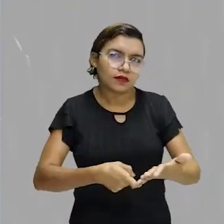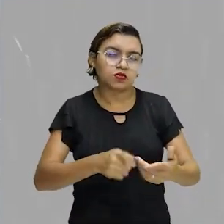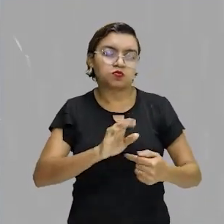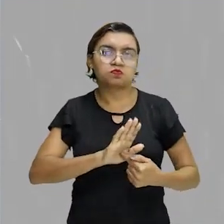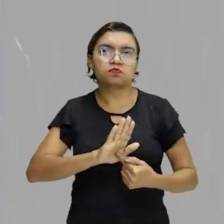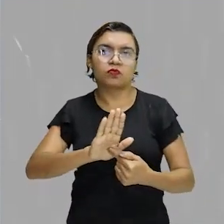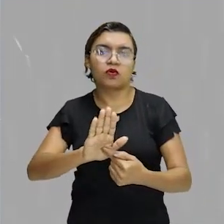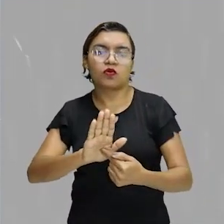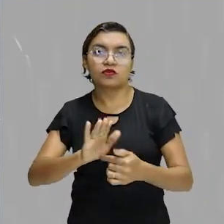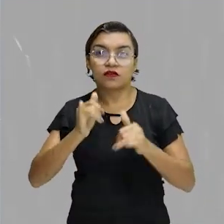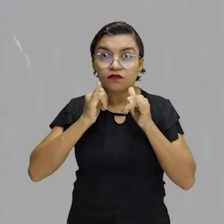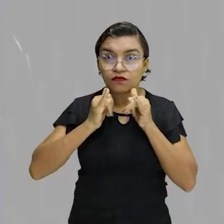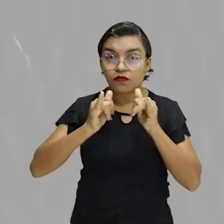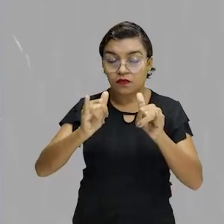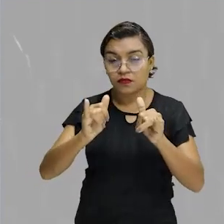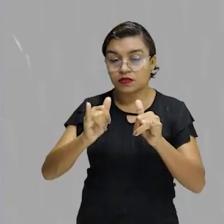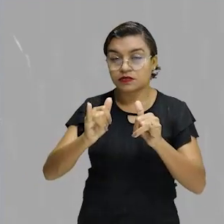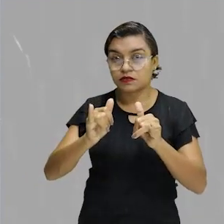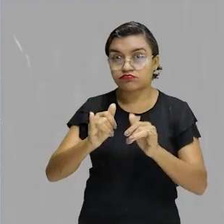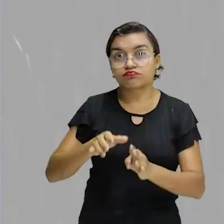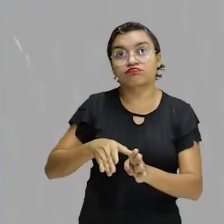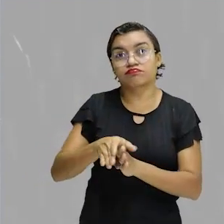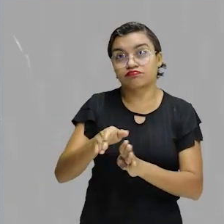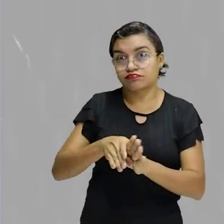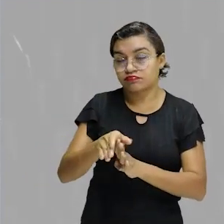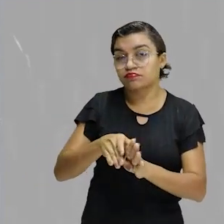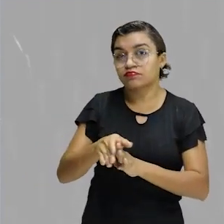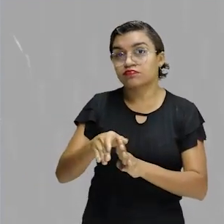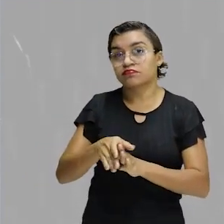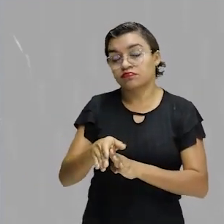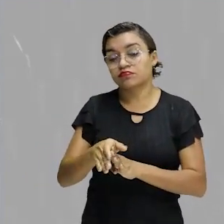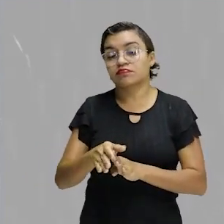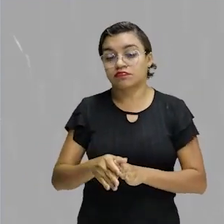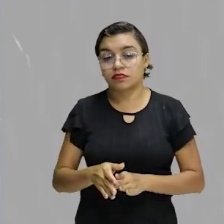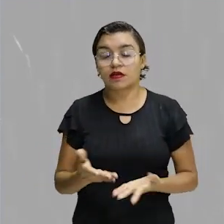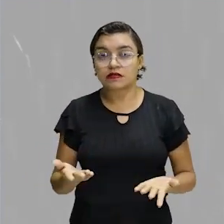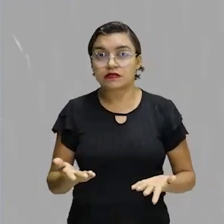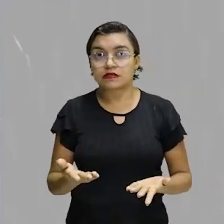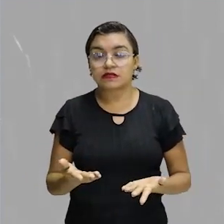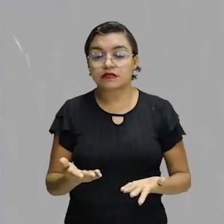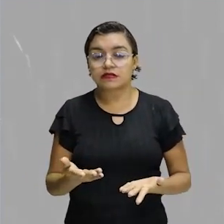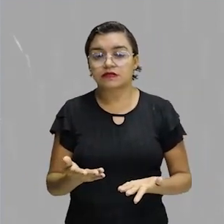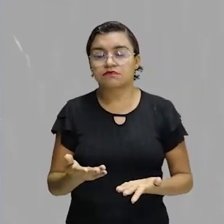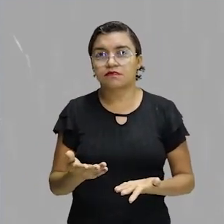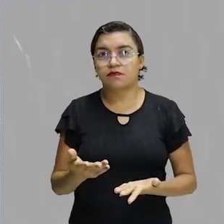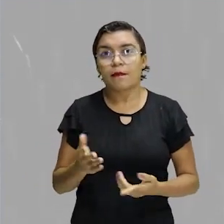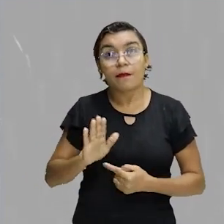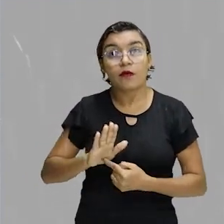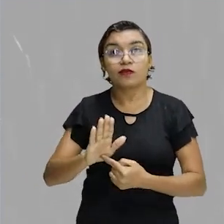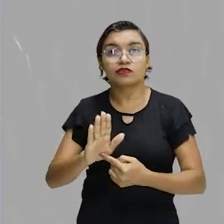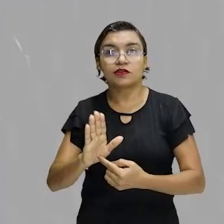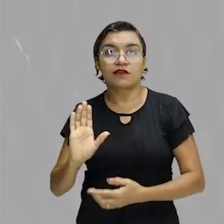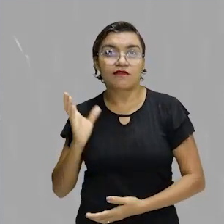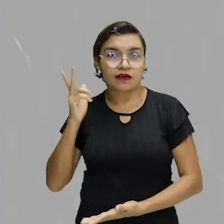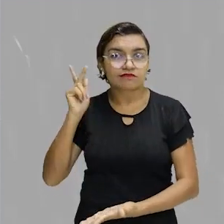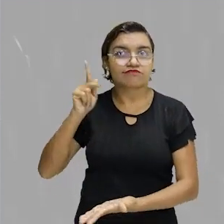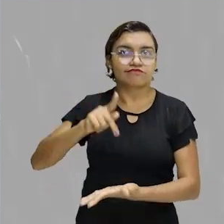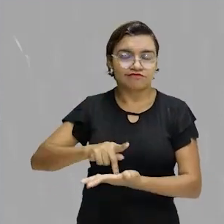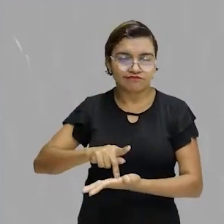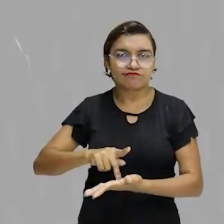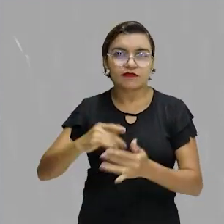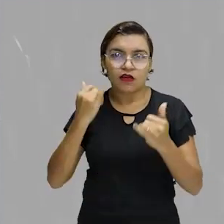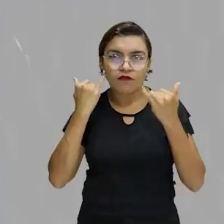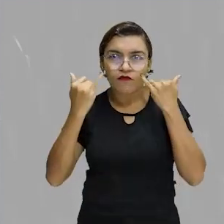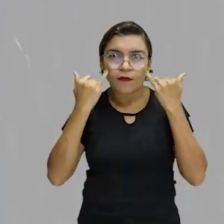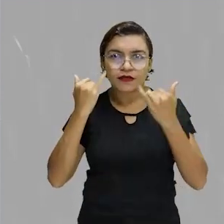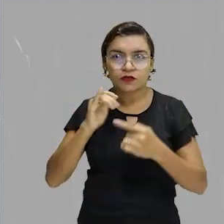oferecer informação, instrução ou persuasão a partir dos fatos e informações. Tá?